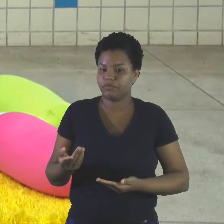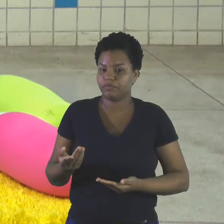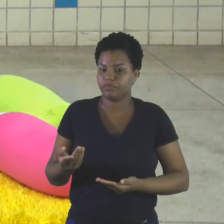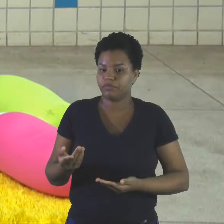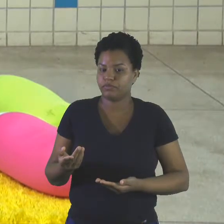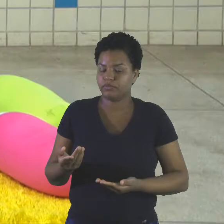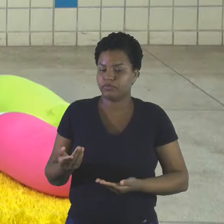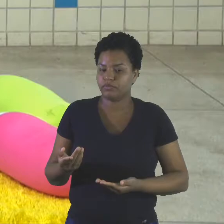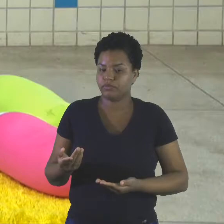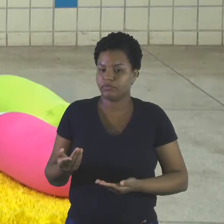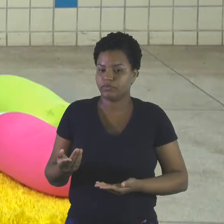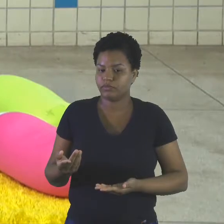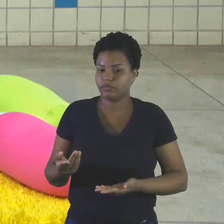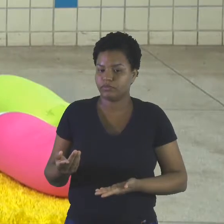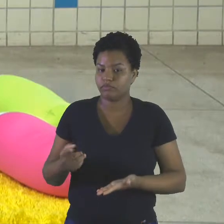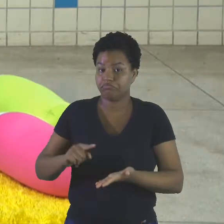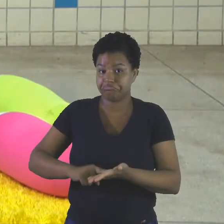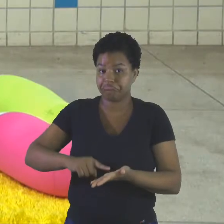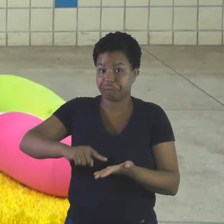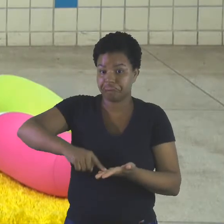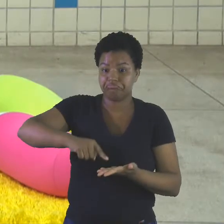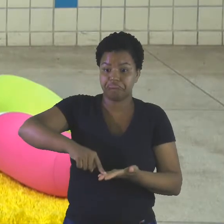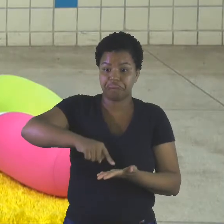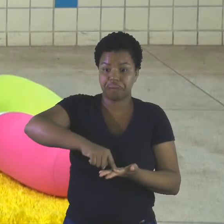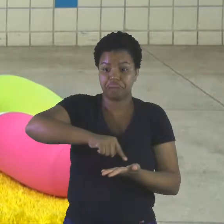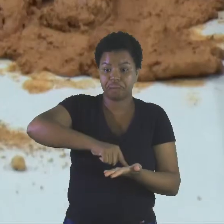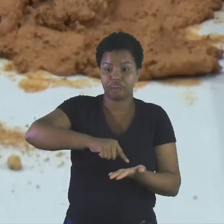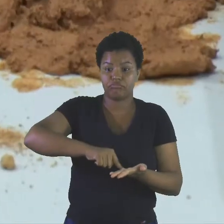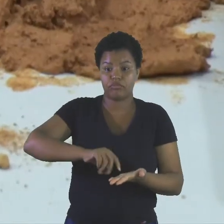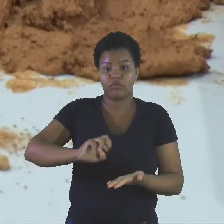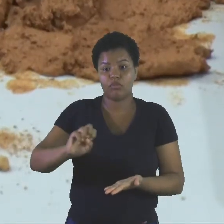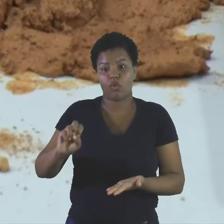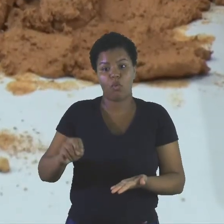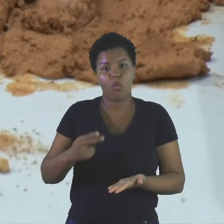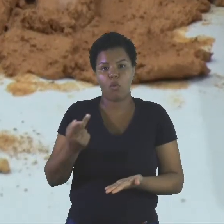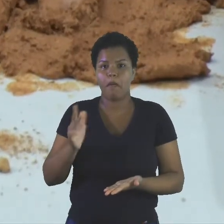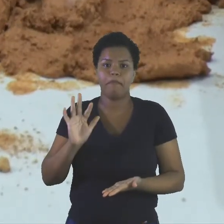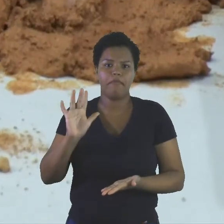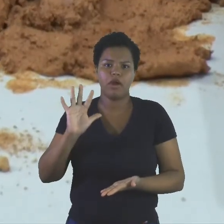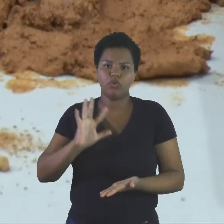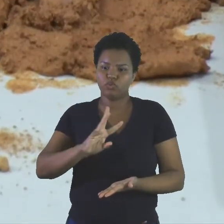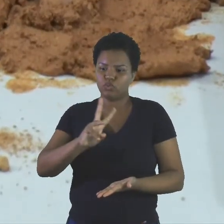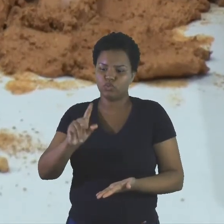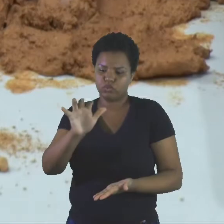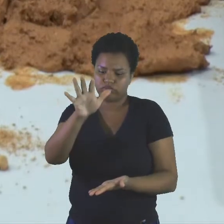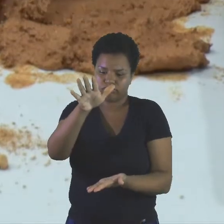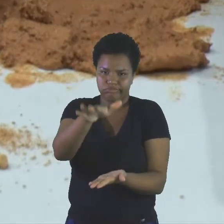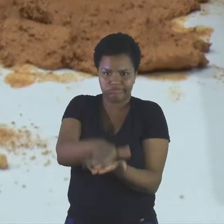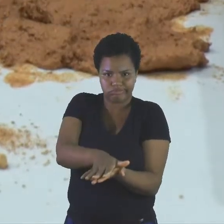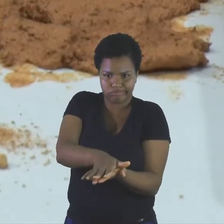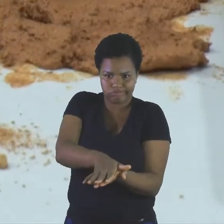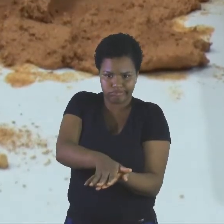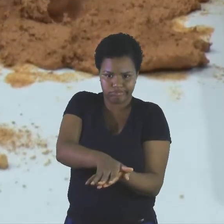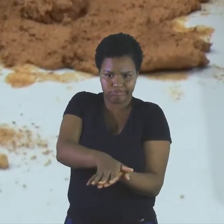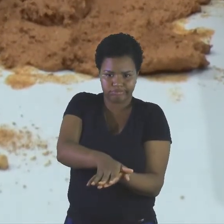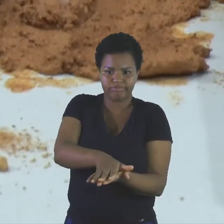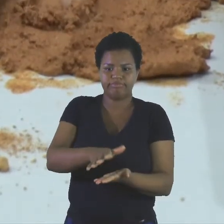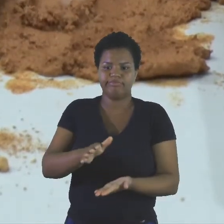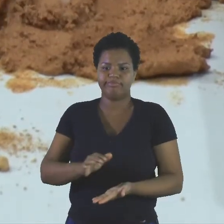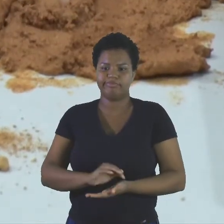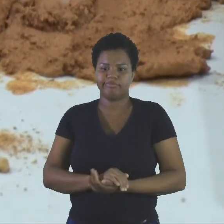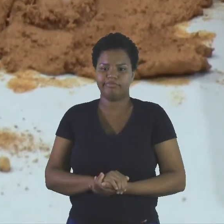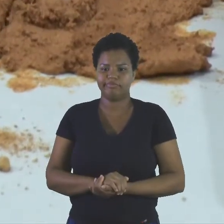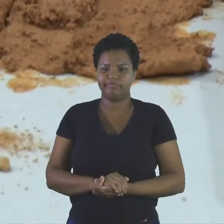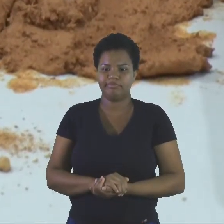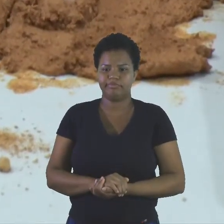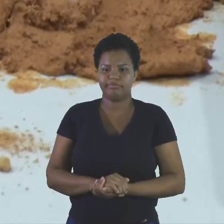o ou ele pode também fazer com a mãozinha toda Oi e aí ele vai